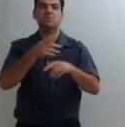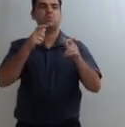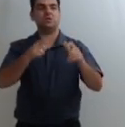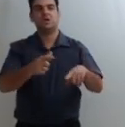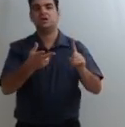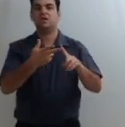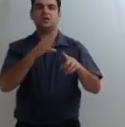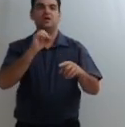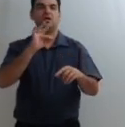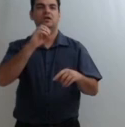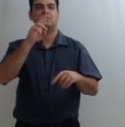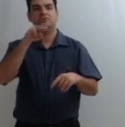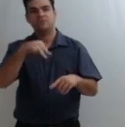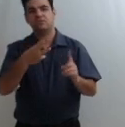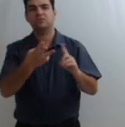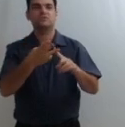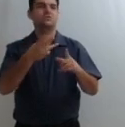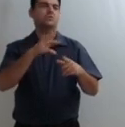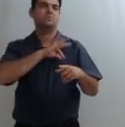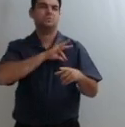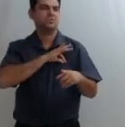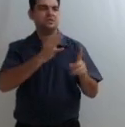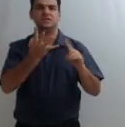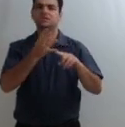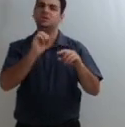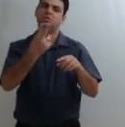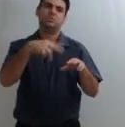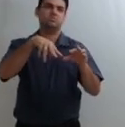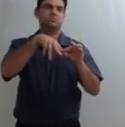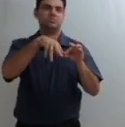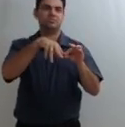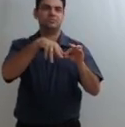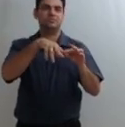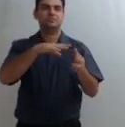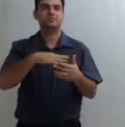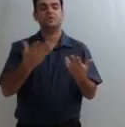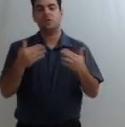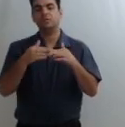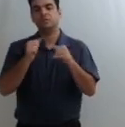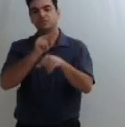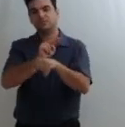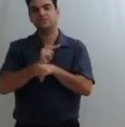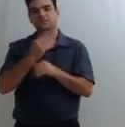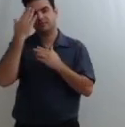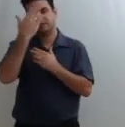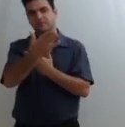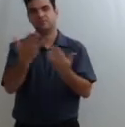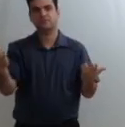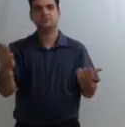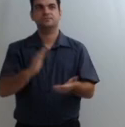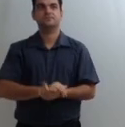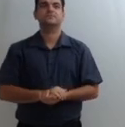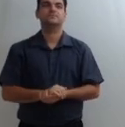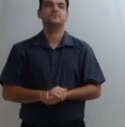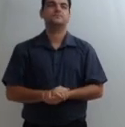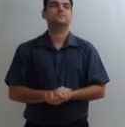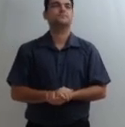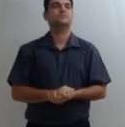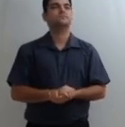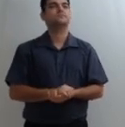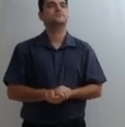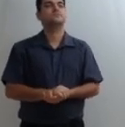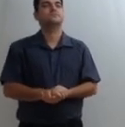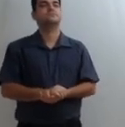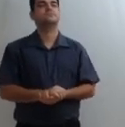fórum local, ou então a adoção de tornozeleira eletrônica. É o pedido defensivo, Excelências. Muito obrigado pela oportunidade de poder expor a